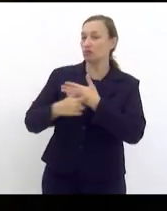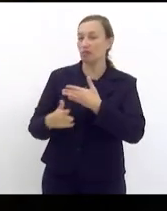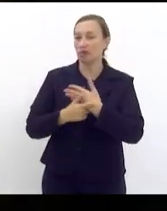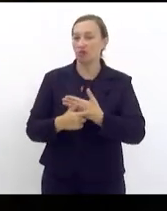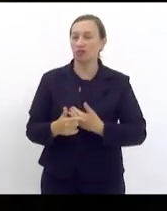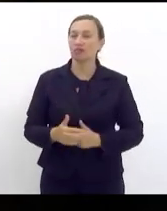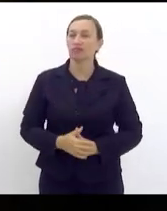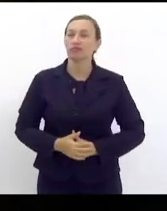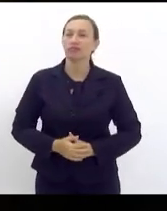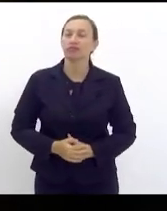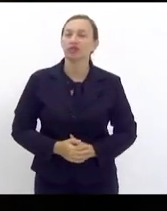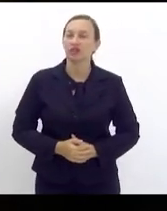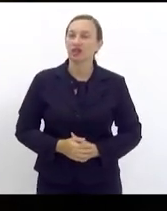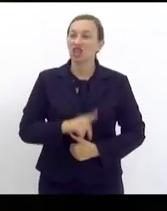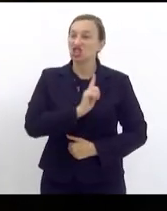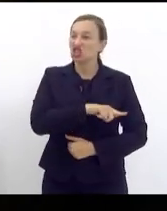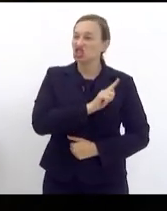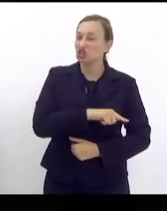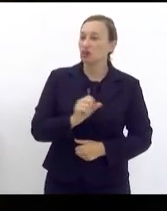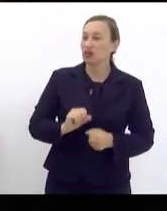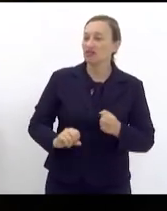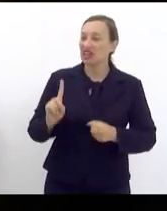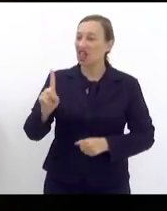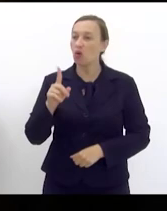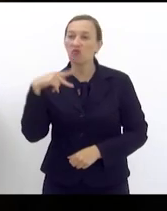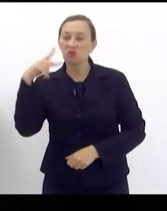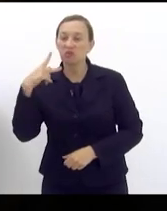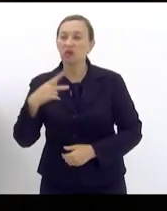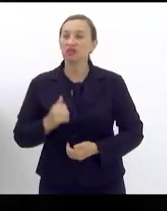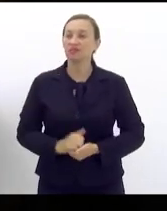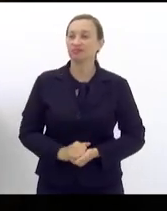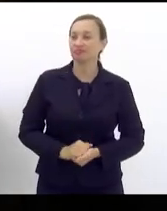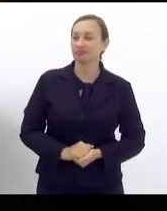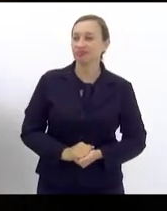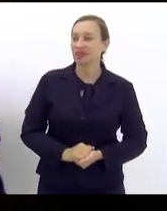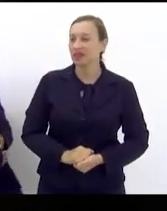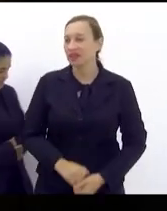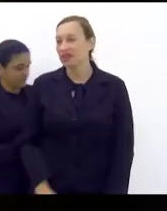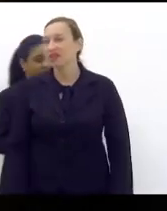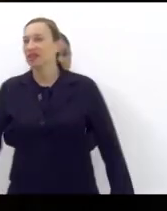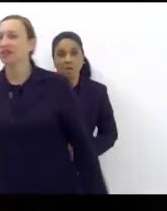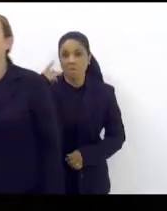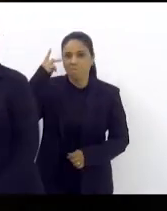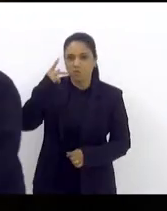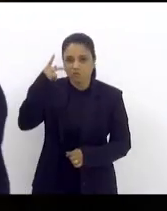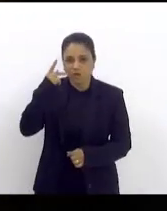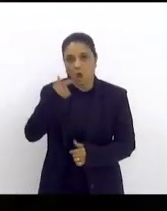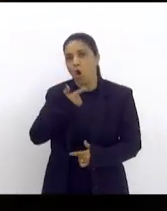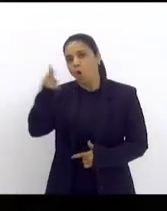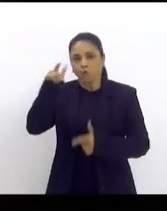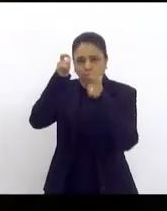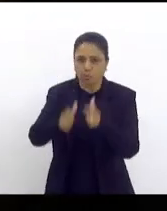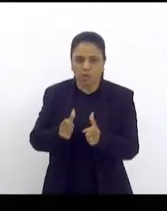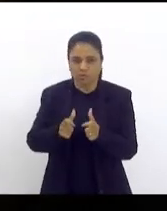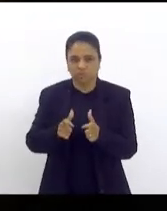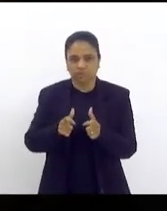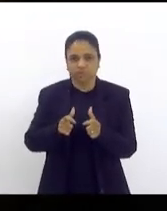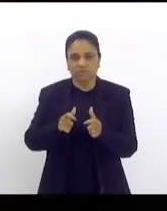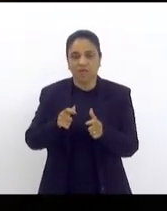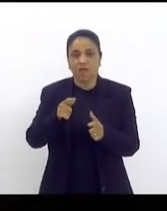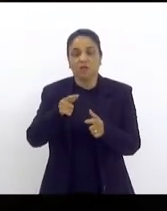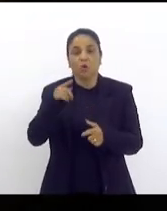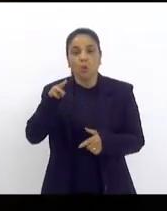Ele faz gestão, não faz politicagem. Quer fazer politicagem? Vão para outro lugar. Rubão faz